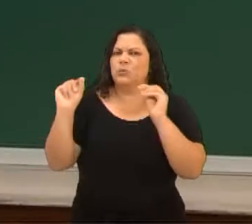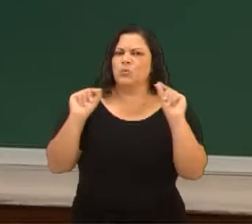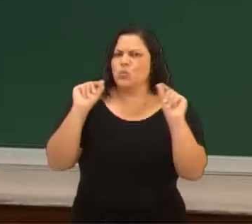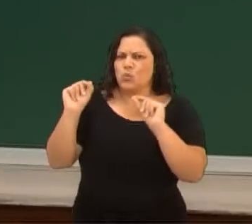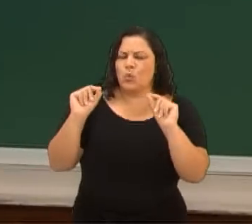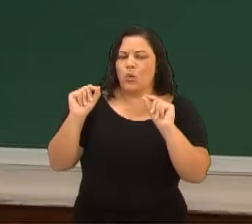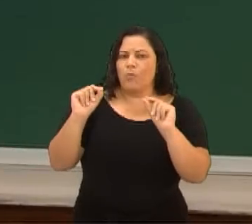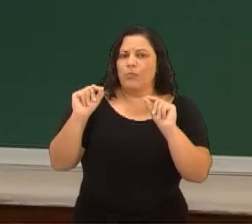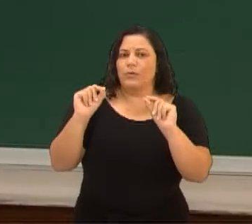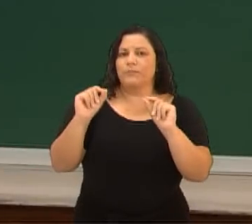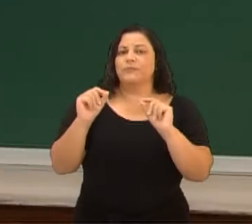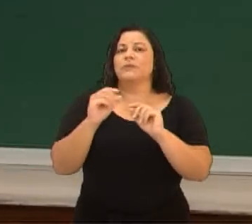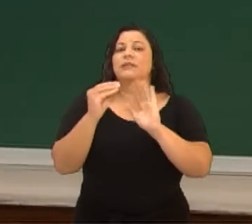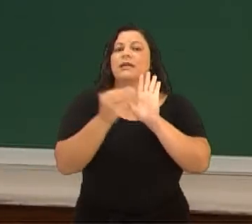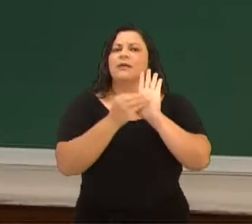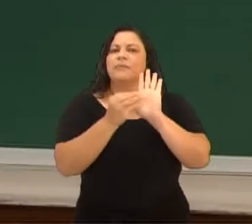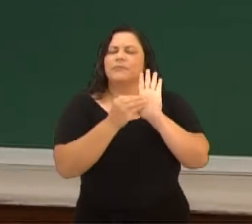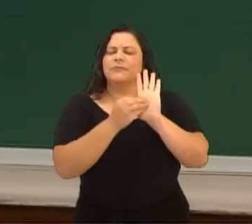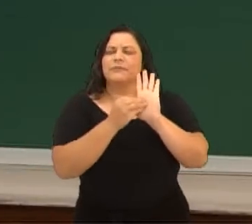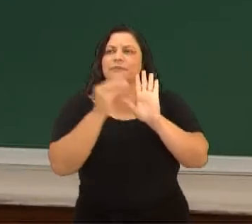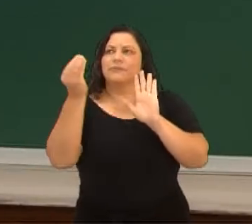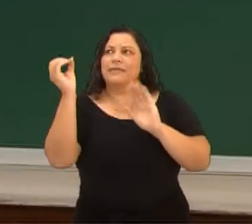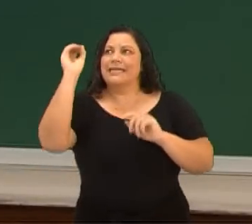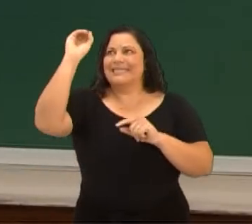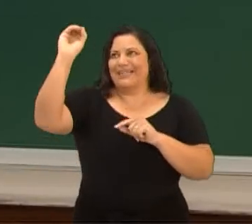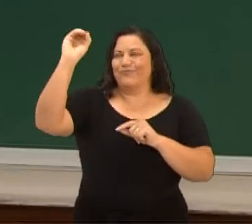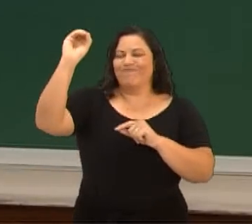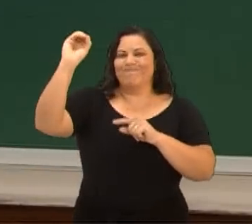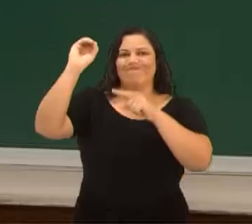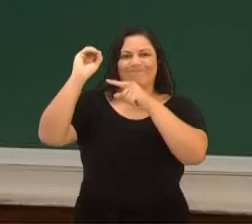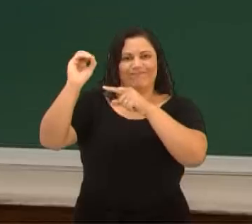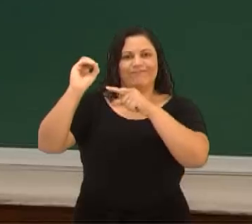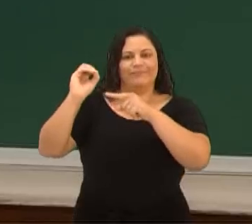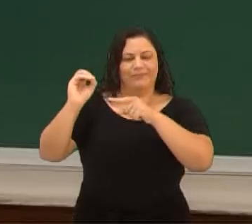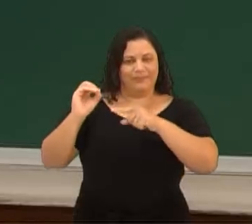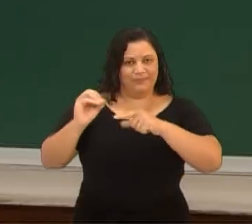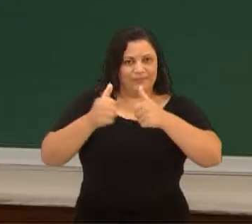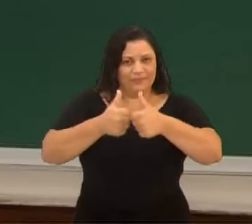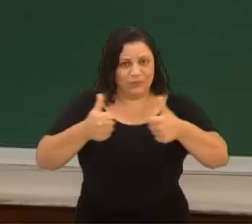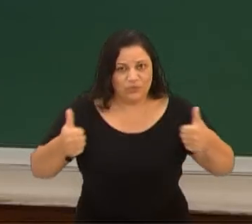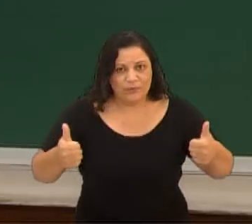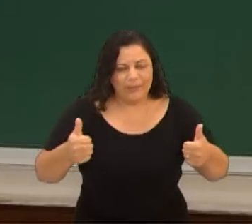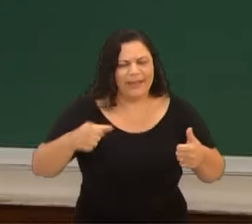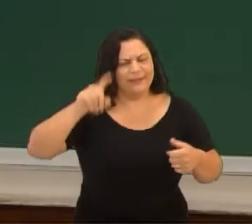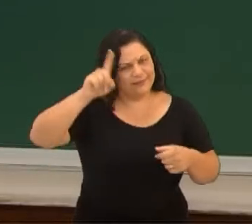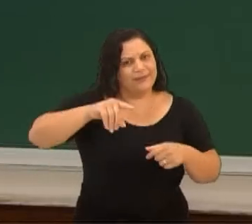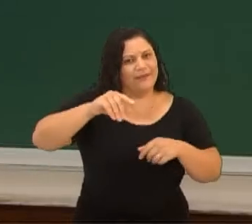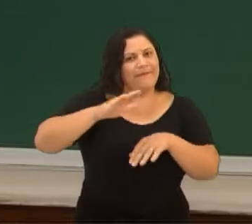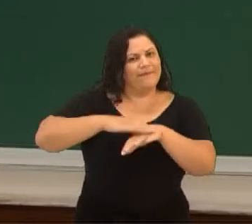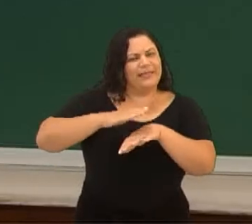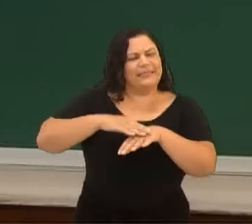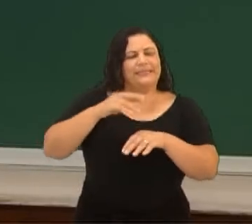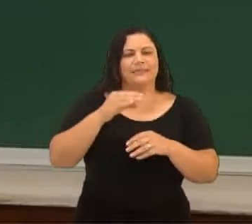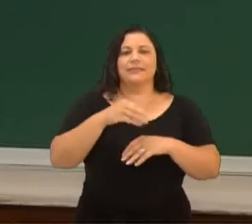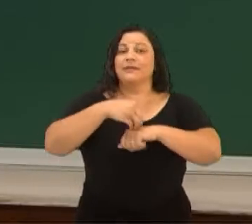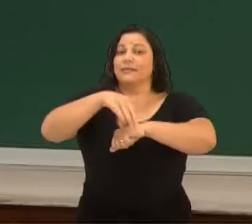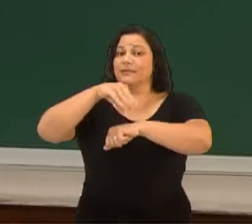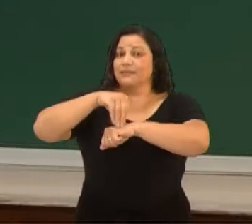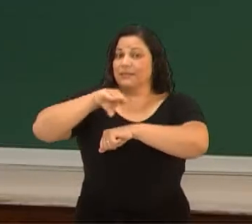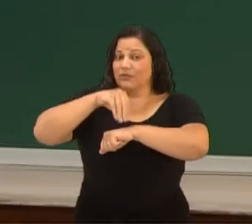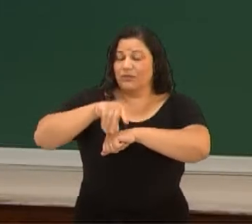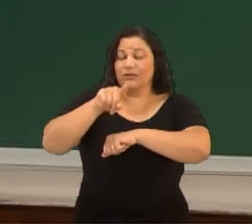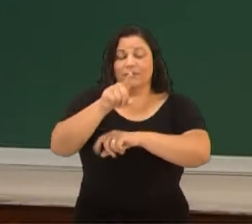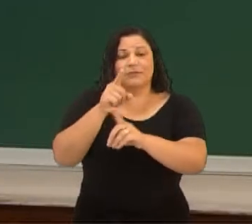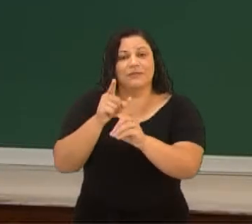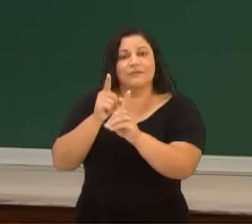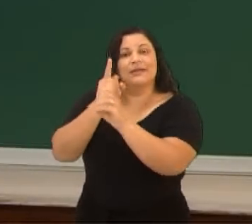conta? É os espaços em branco, completa com 0, tudo bem? Se você fez isso, seguiu essas dicas, você vai